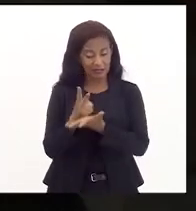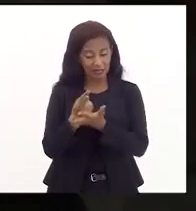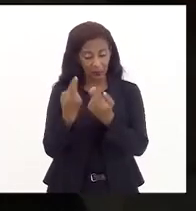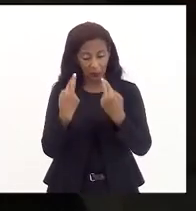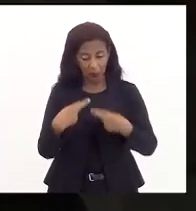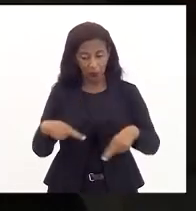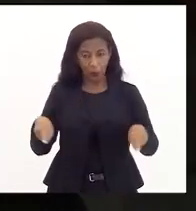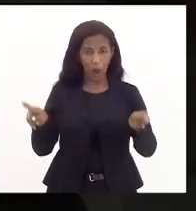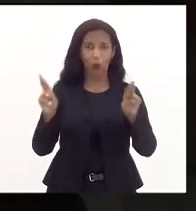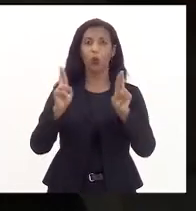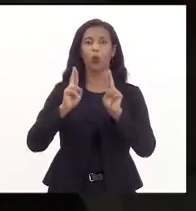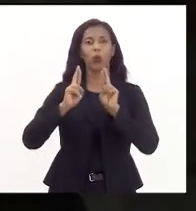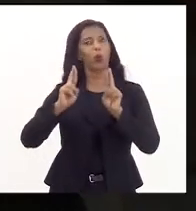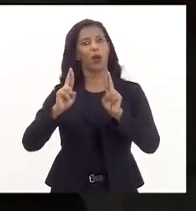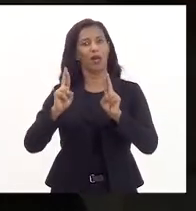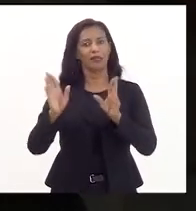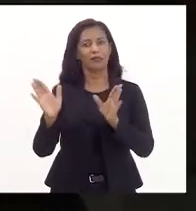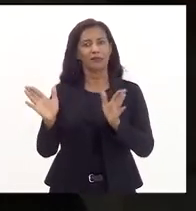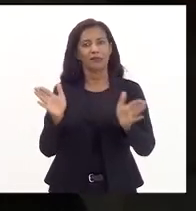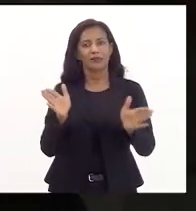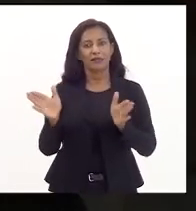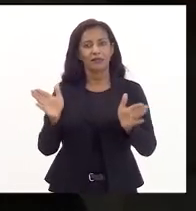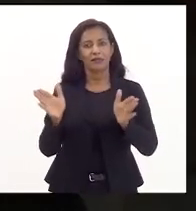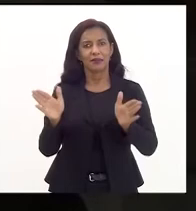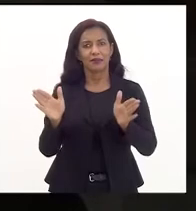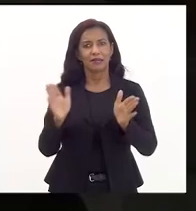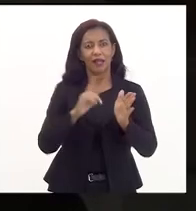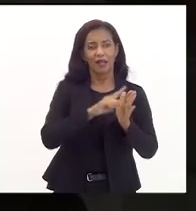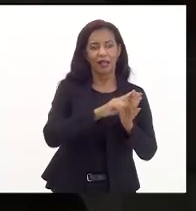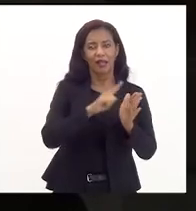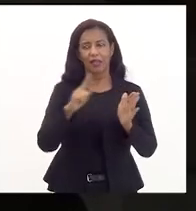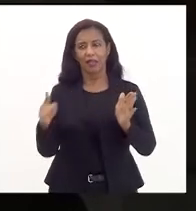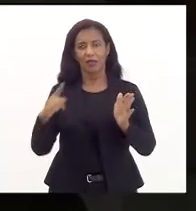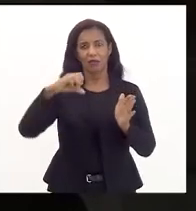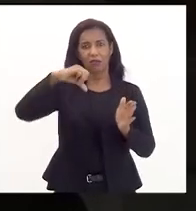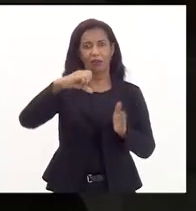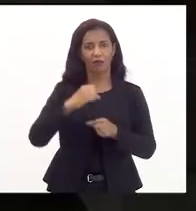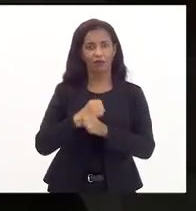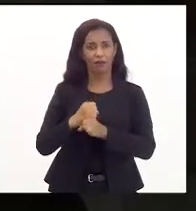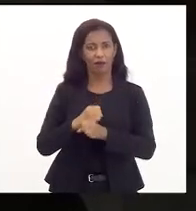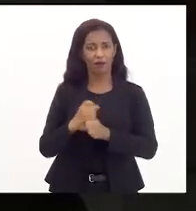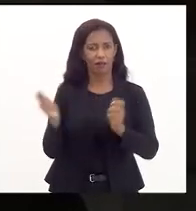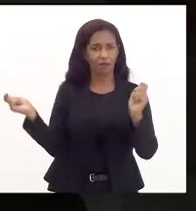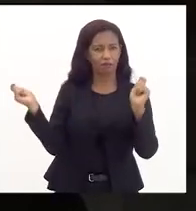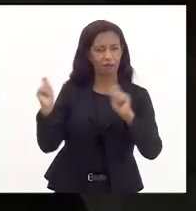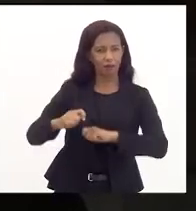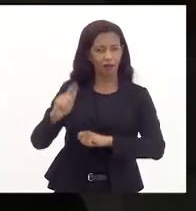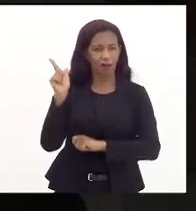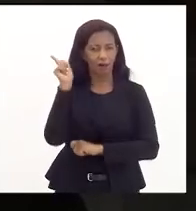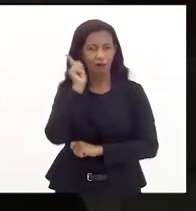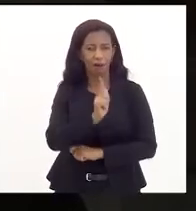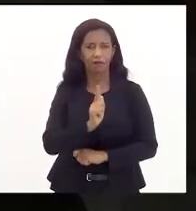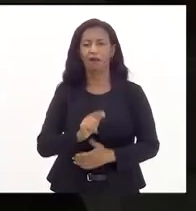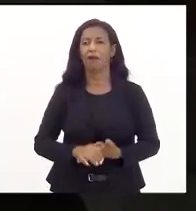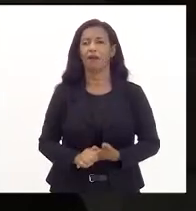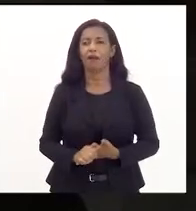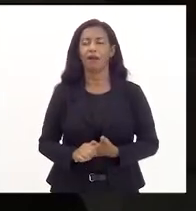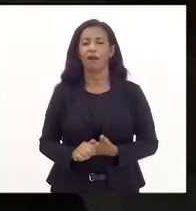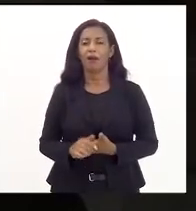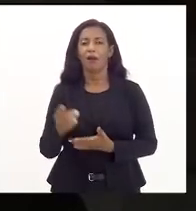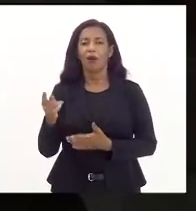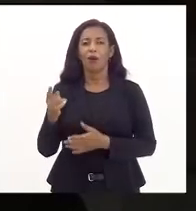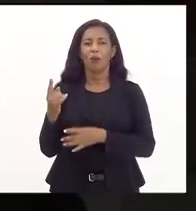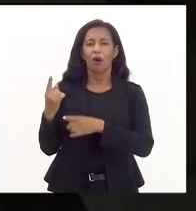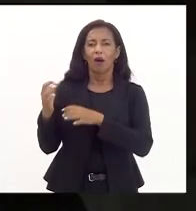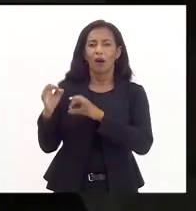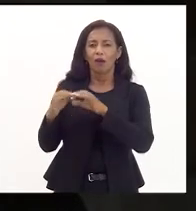esperança que, nesse meio tempo, nesses 9 anos, possamos encontrar uma